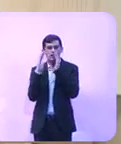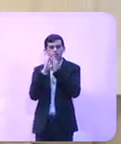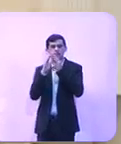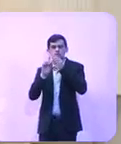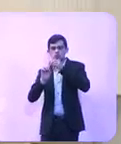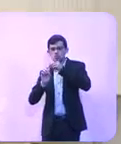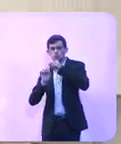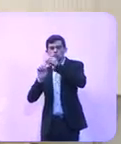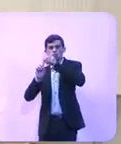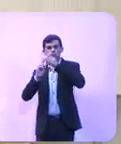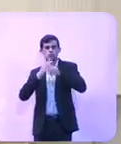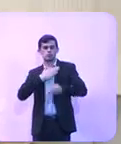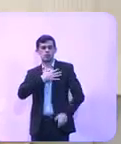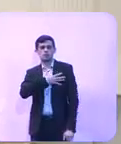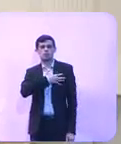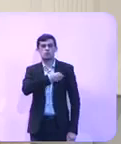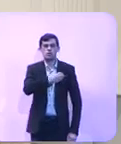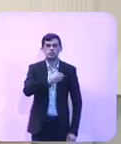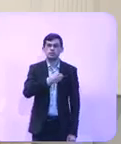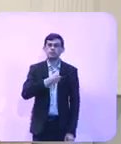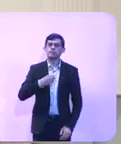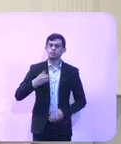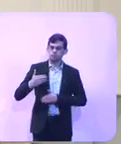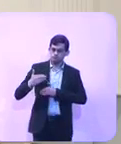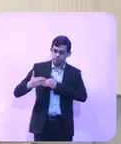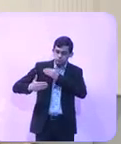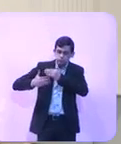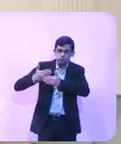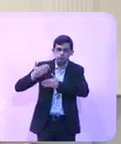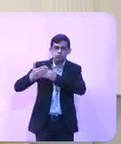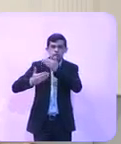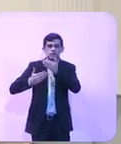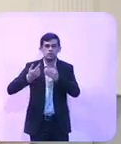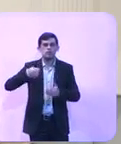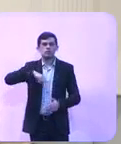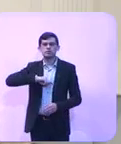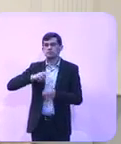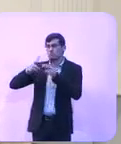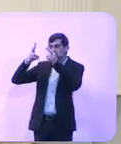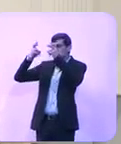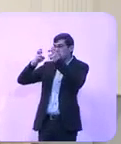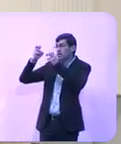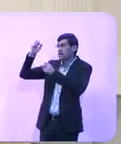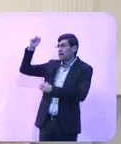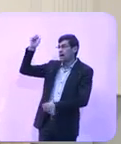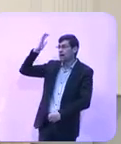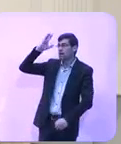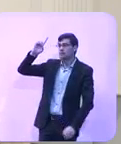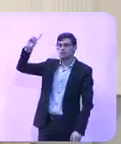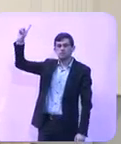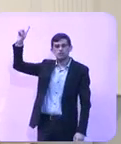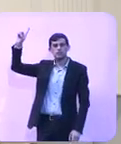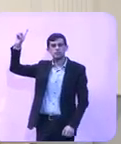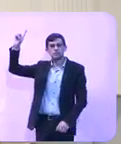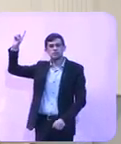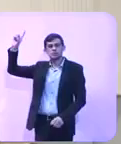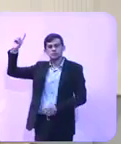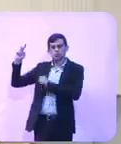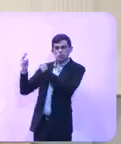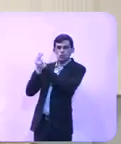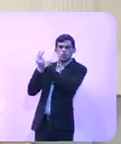filhos. E sabe, dali em diante, a gente vai ver a graça de Deus se mover no meio da nossa